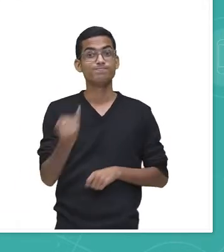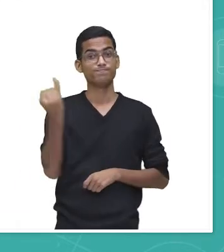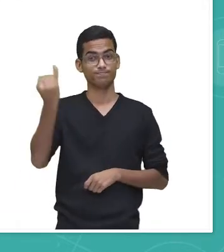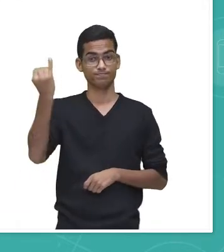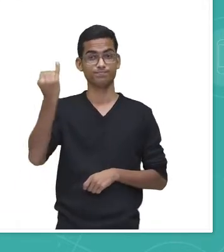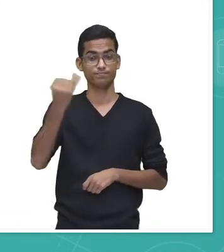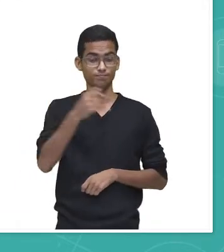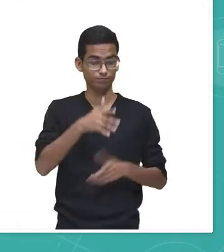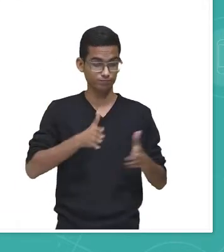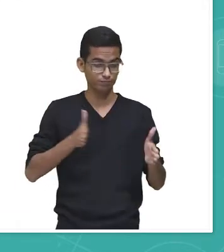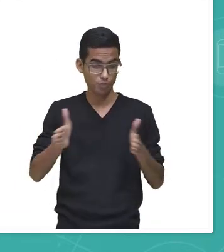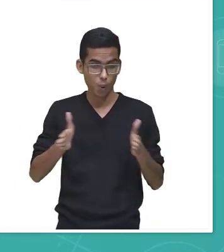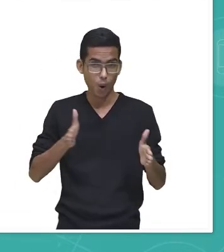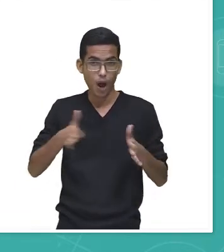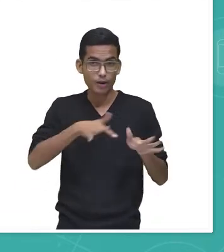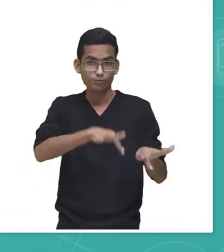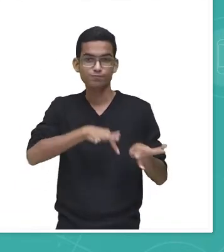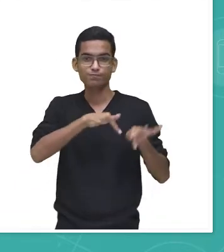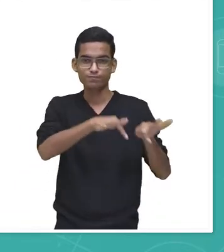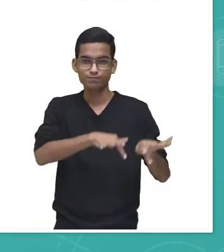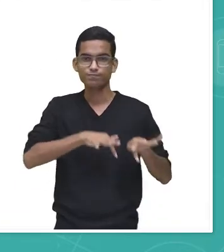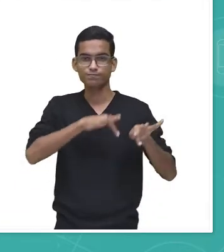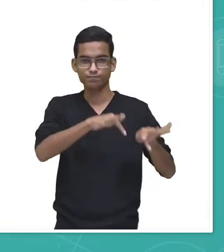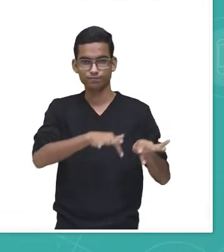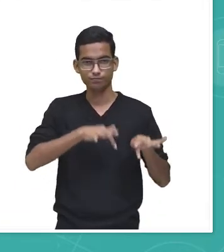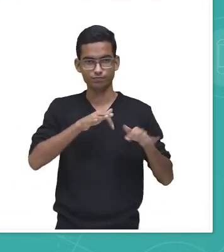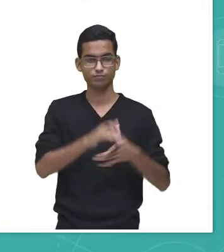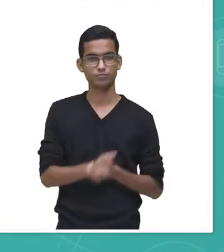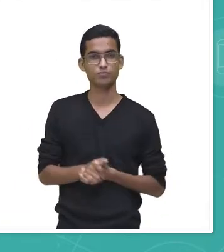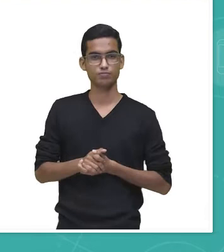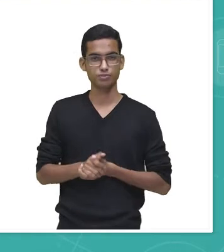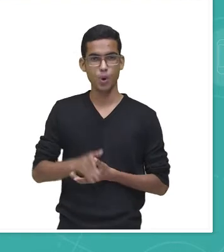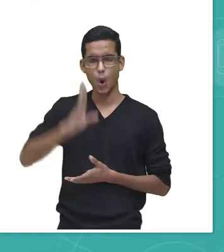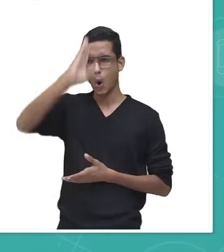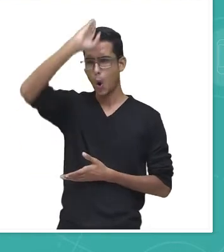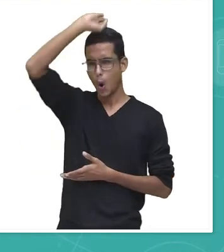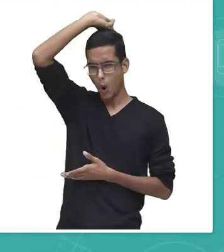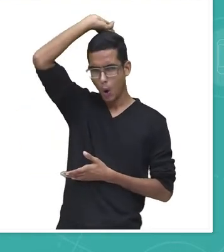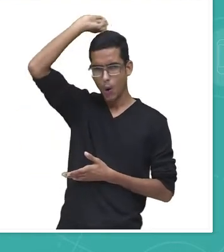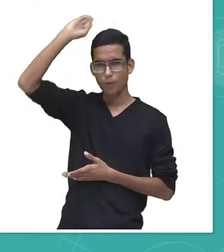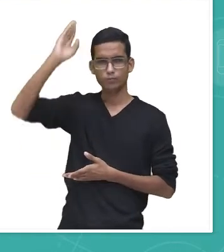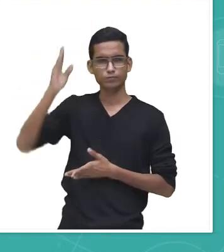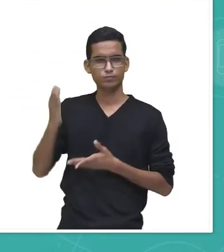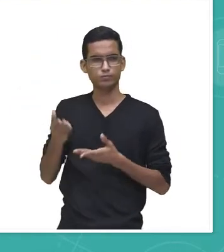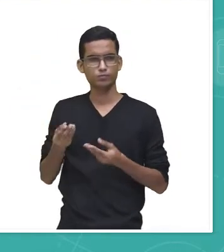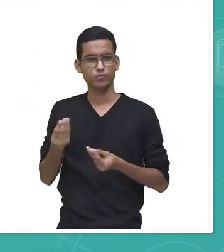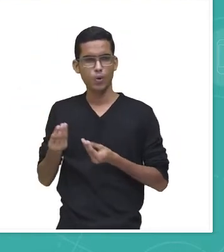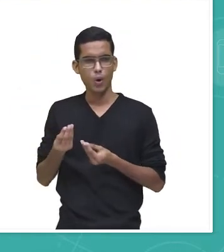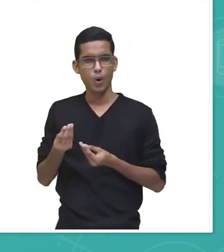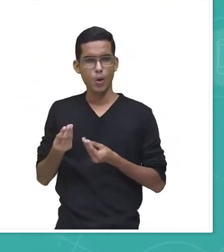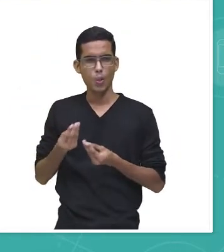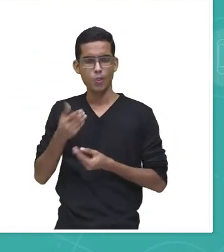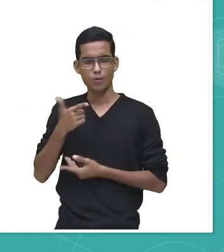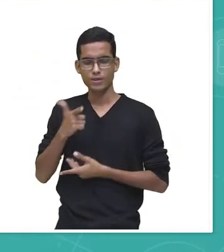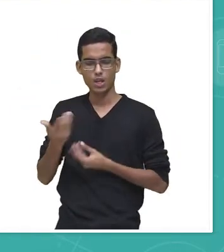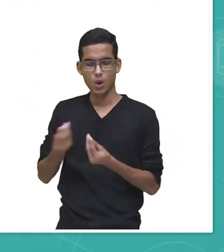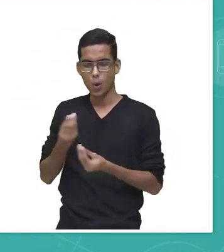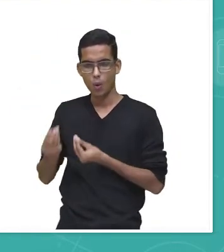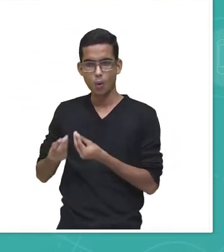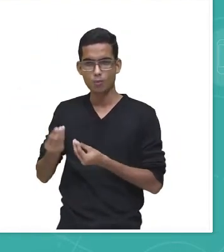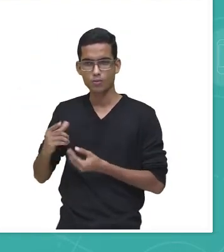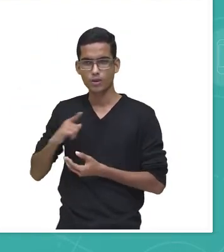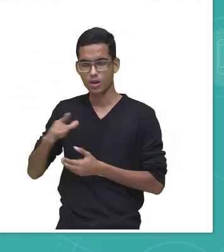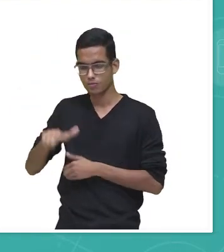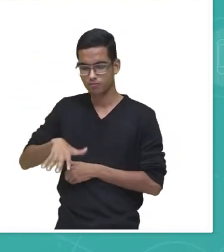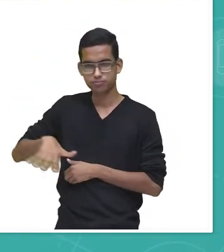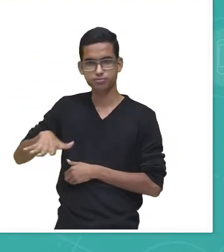nós chamamos de ruralização. Esse romano, ele não vai ter como manter suas terras. Então, o que ele vai fazer?